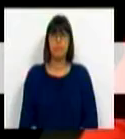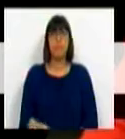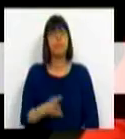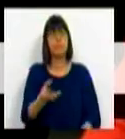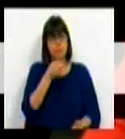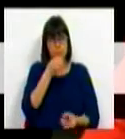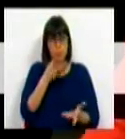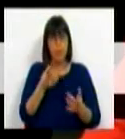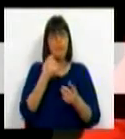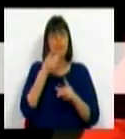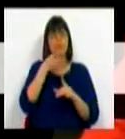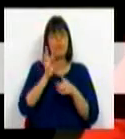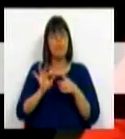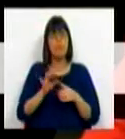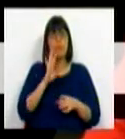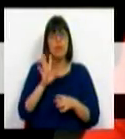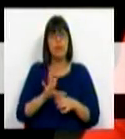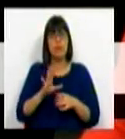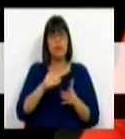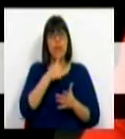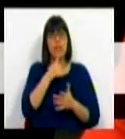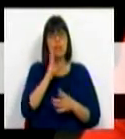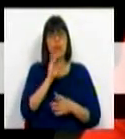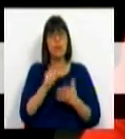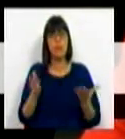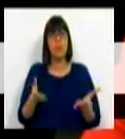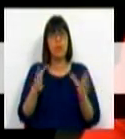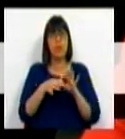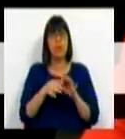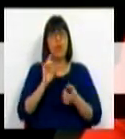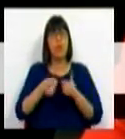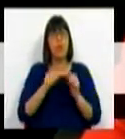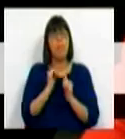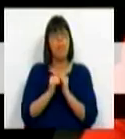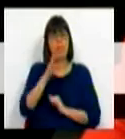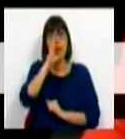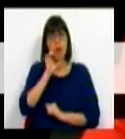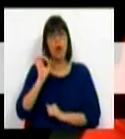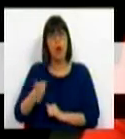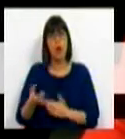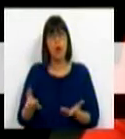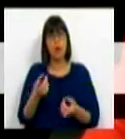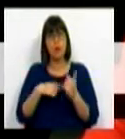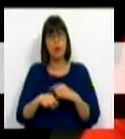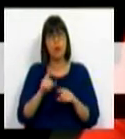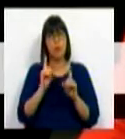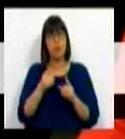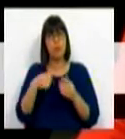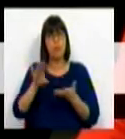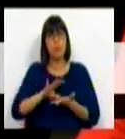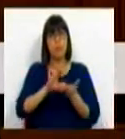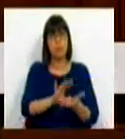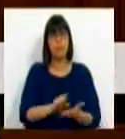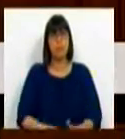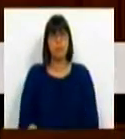Muito bem. Como descreveriam a forma de tomada de decisão do banco, nomeadamente qual é que era o papel do Estado a partir da recapitalização?